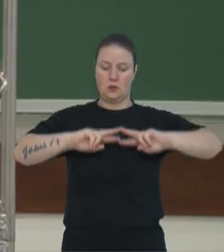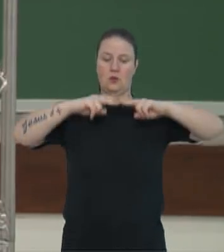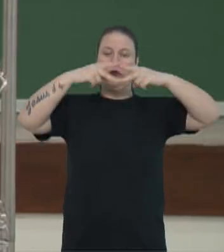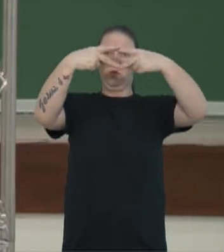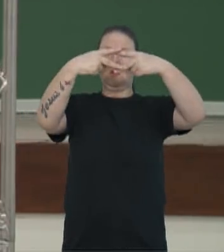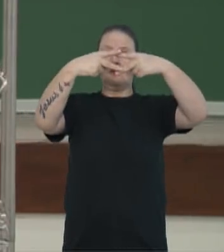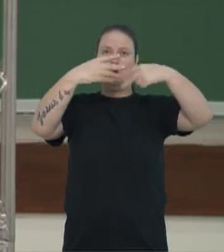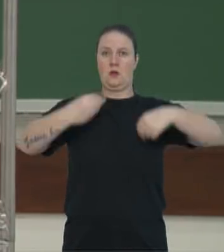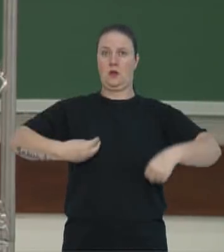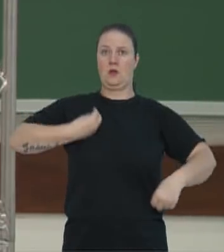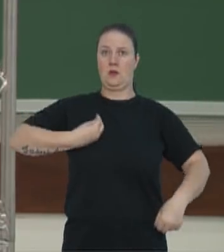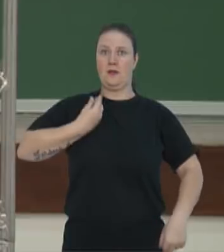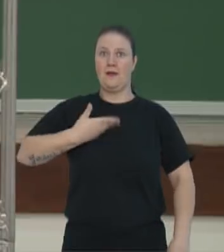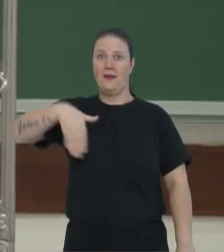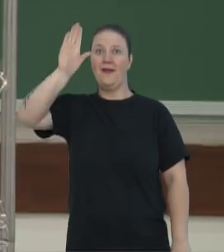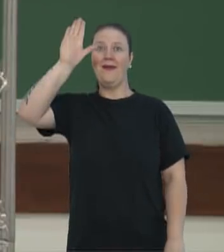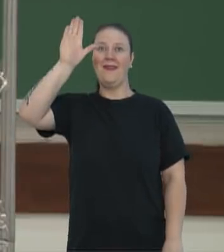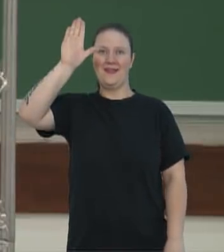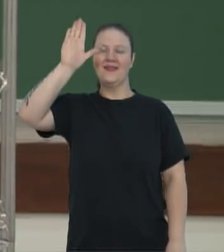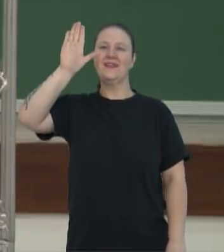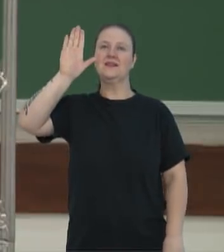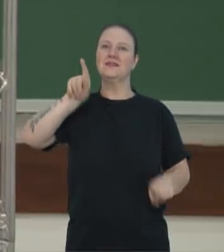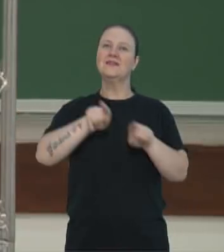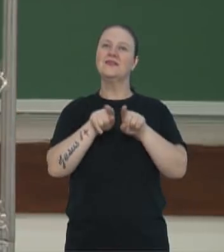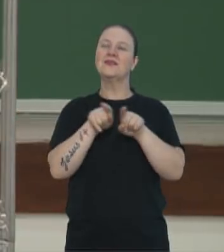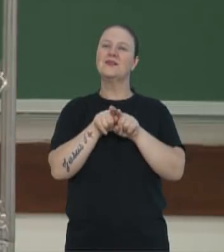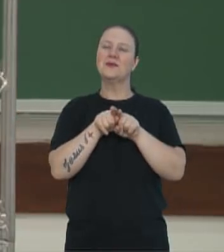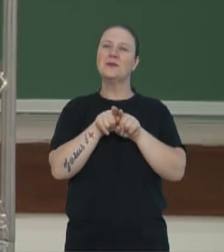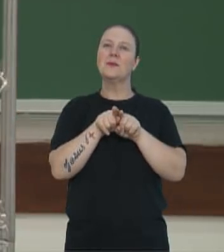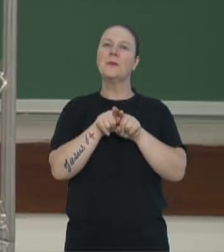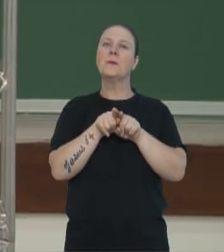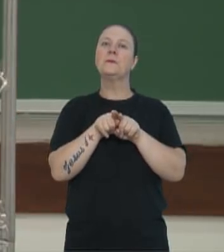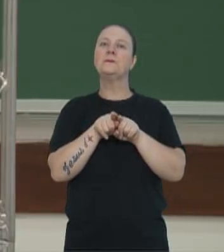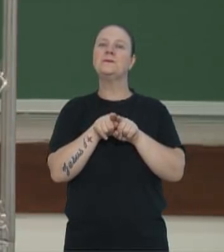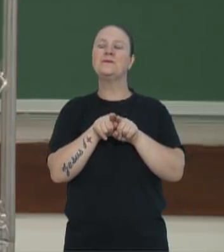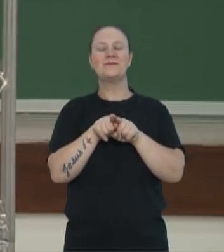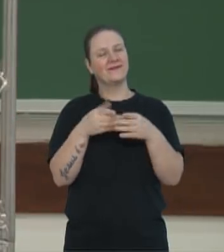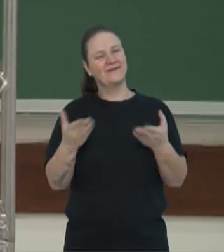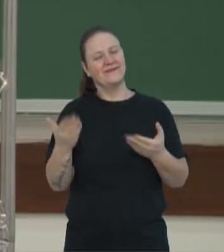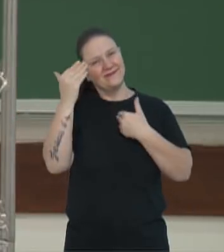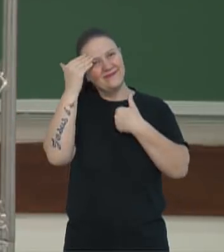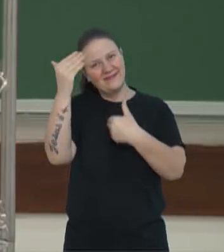que vocês participaram ali, né, na lista de presença. Então é isso aí,